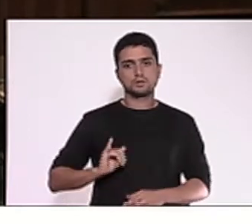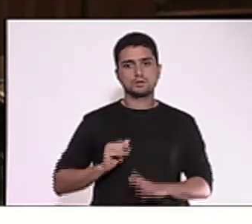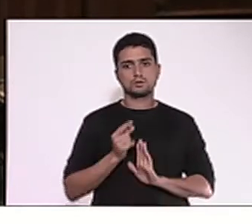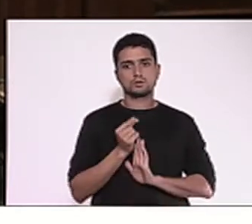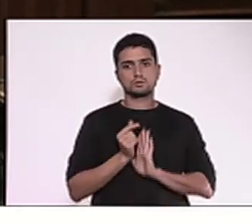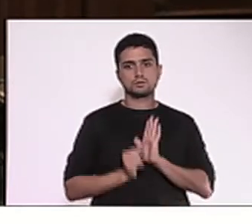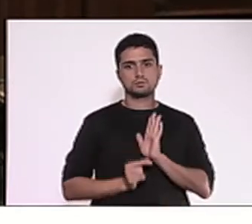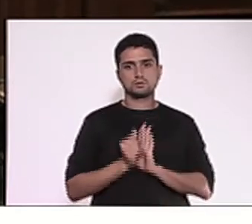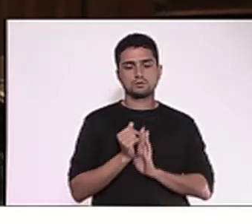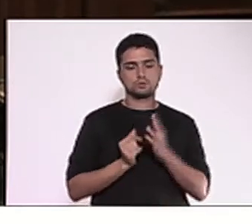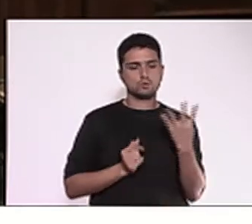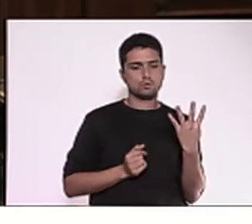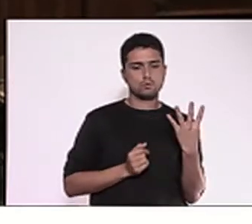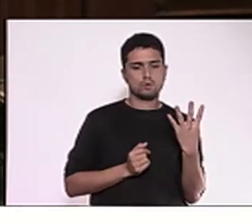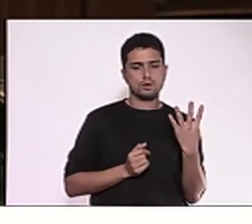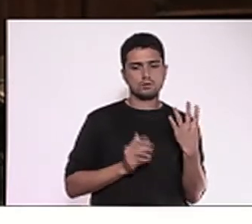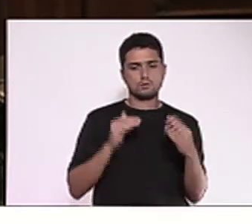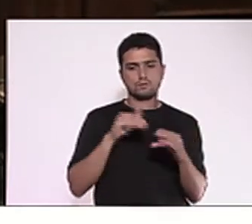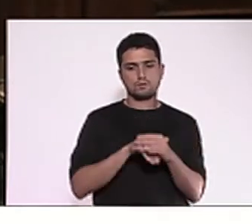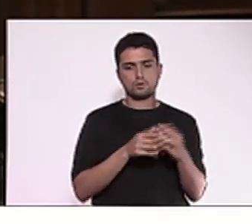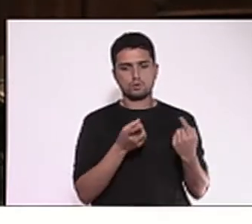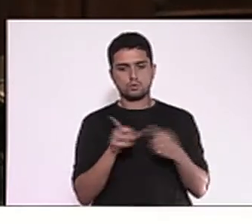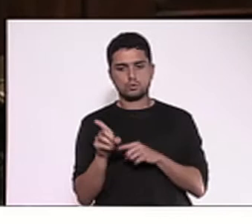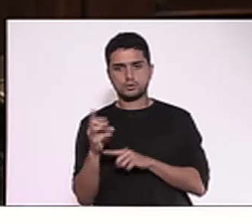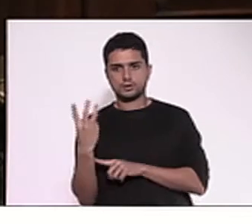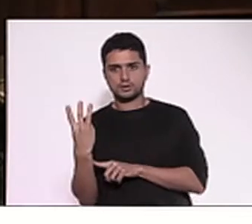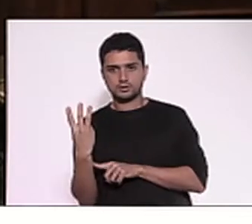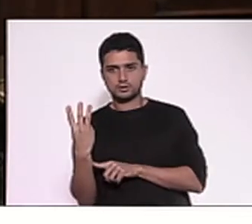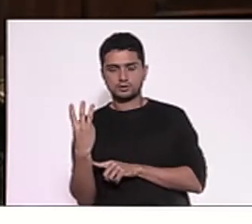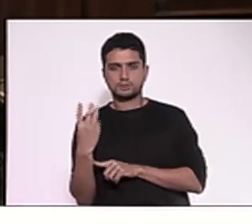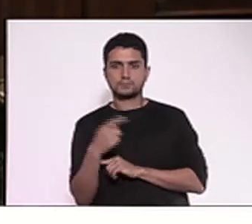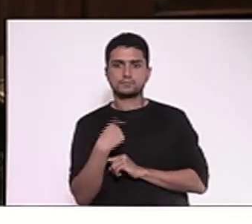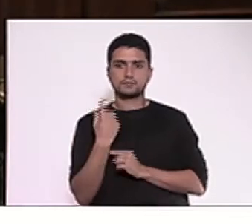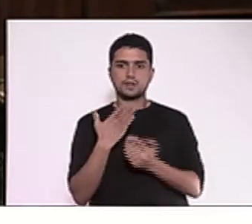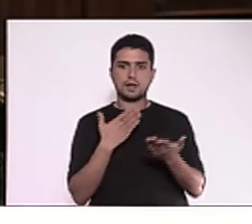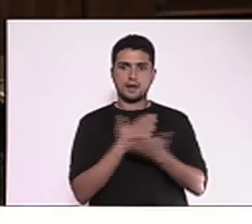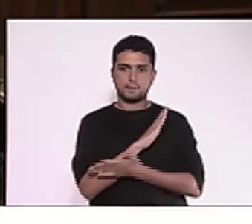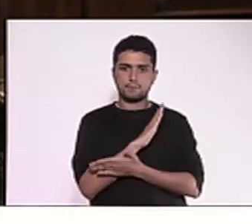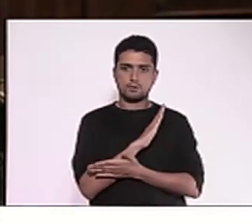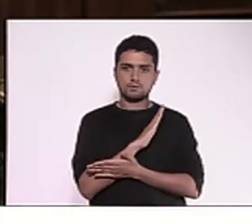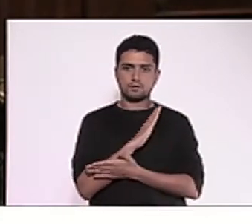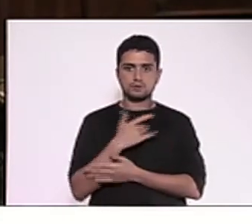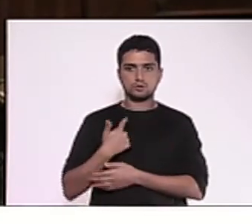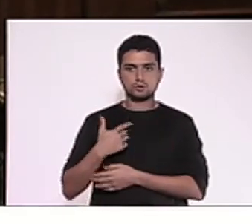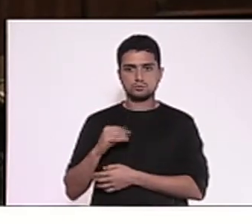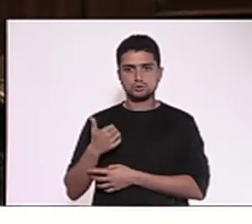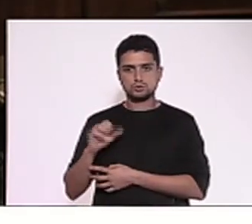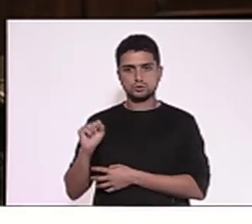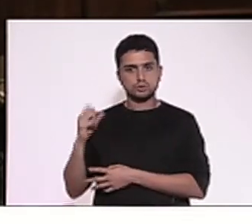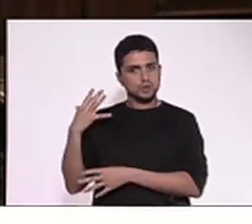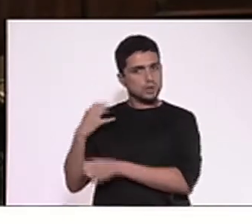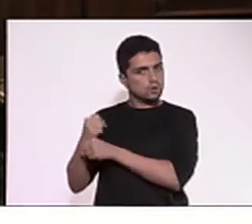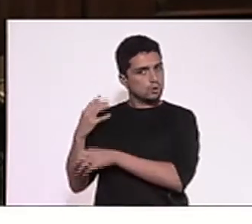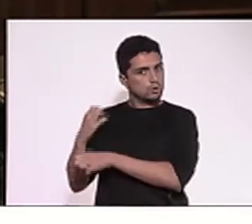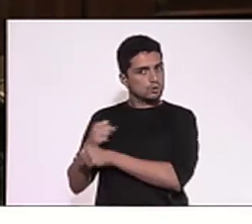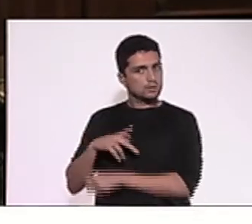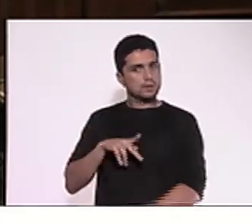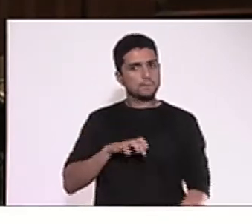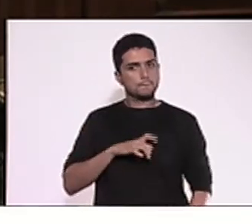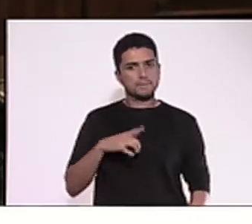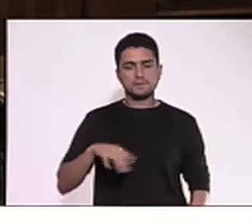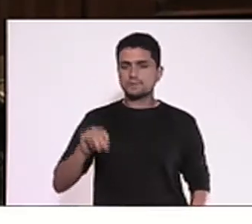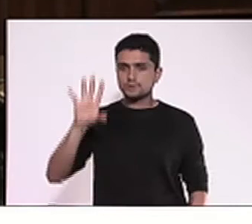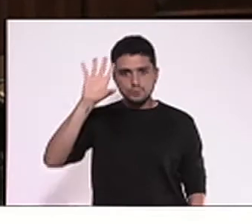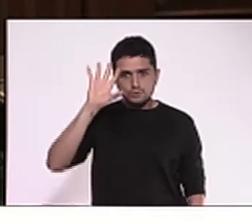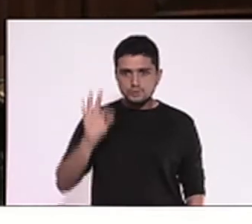de 4-3, decidiu pela aprovação das contas de 2018 do governador Pezão. E por último, não consigo